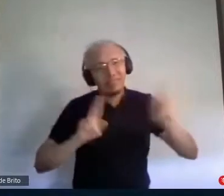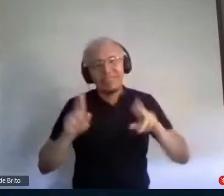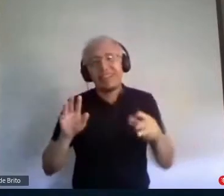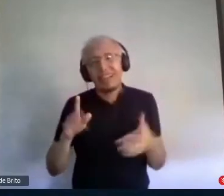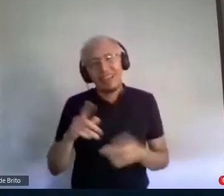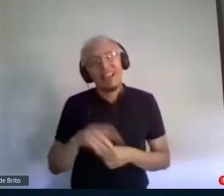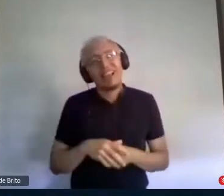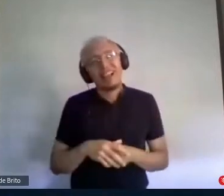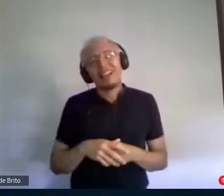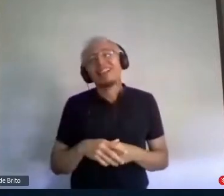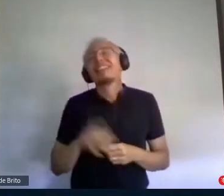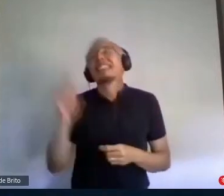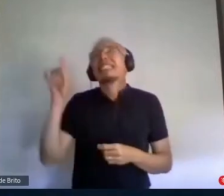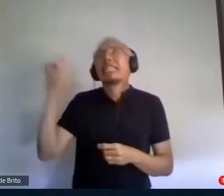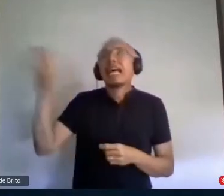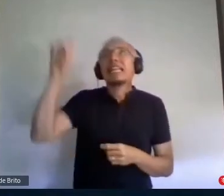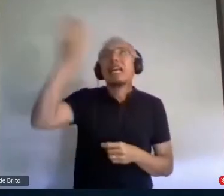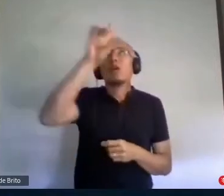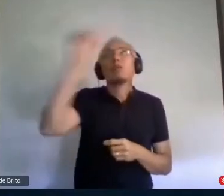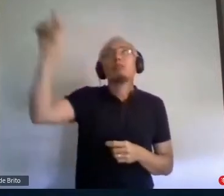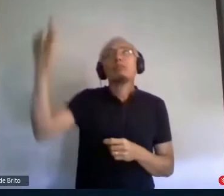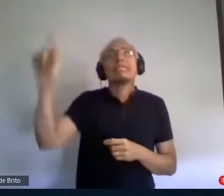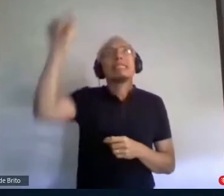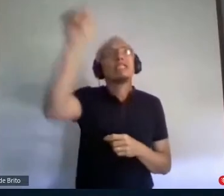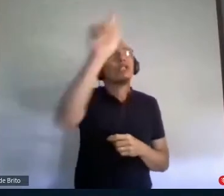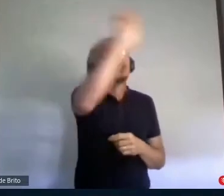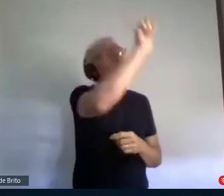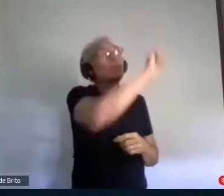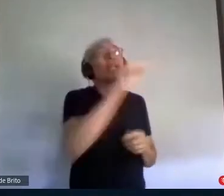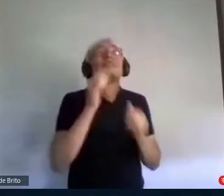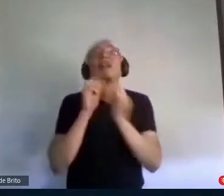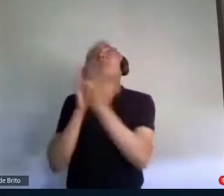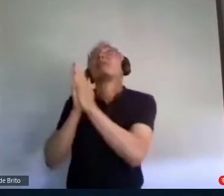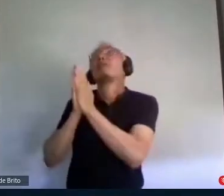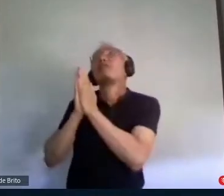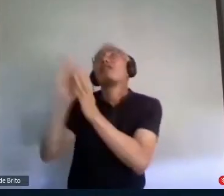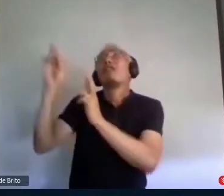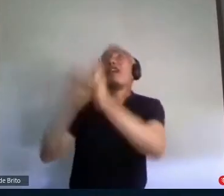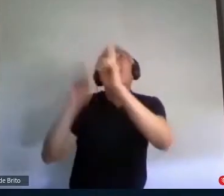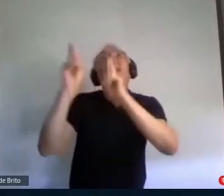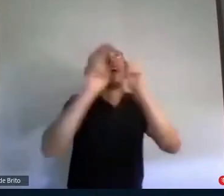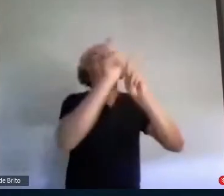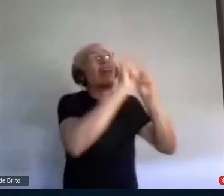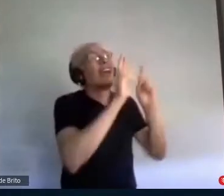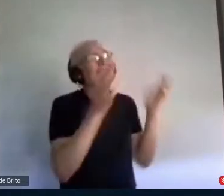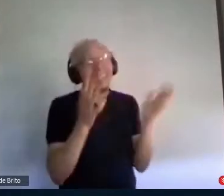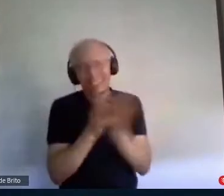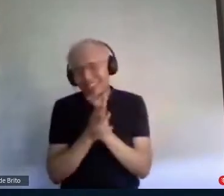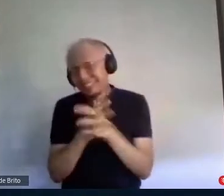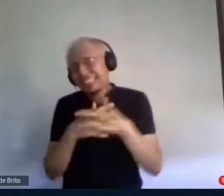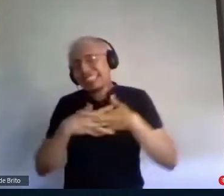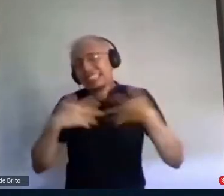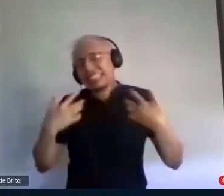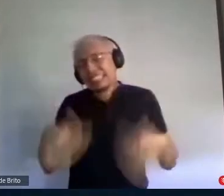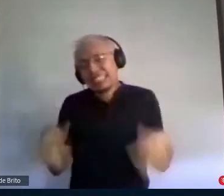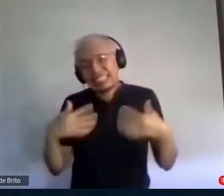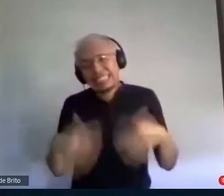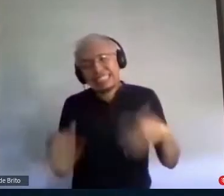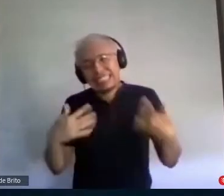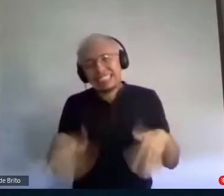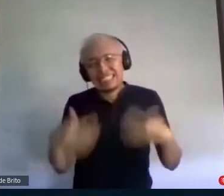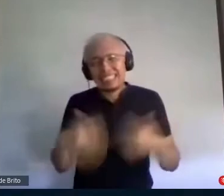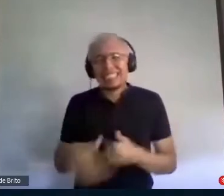gestores individualmente, para que eles pudessem estar respondendo, então foi assim... Eu acho que mereceria